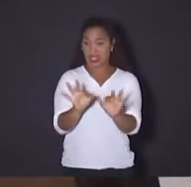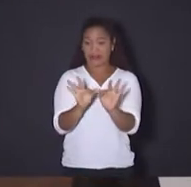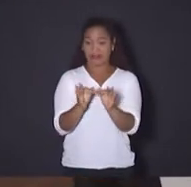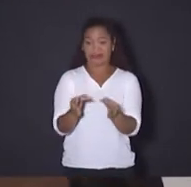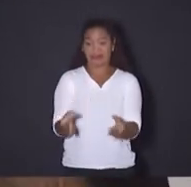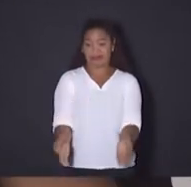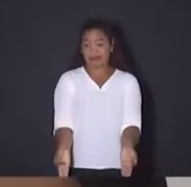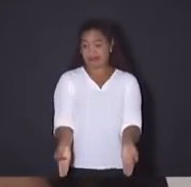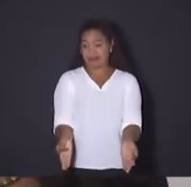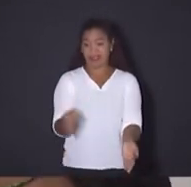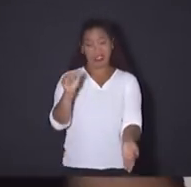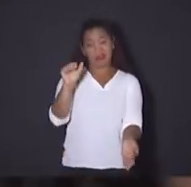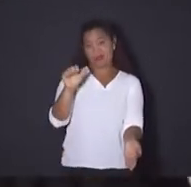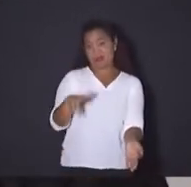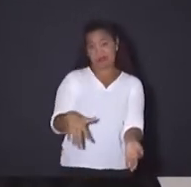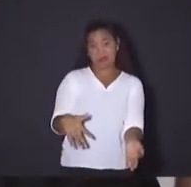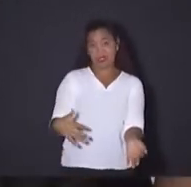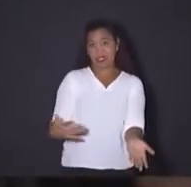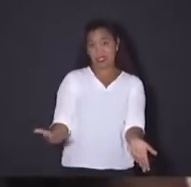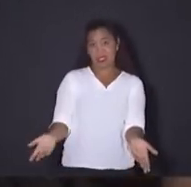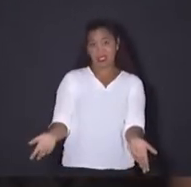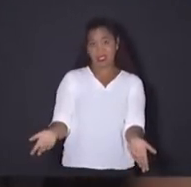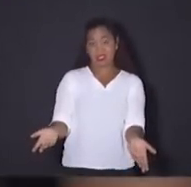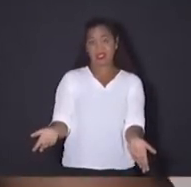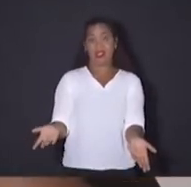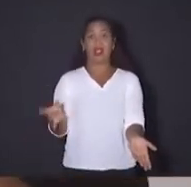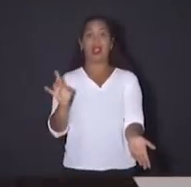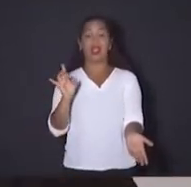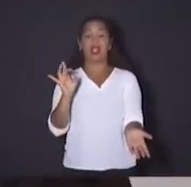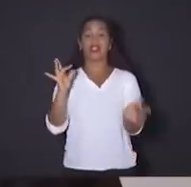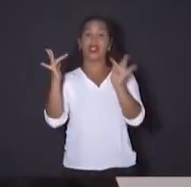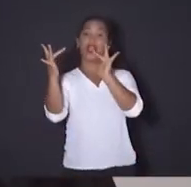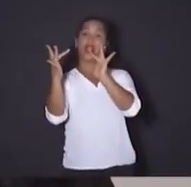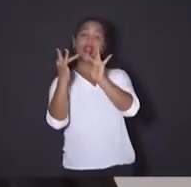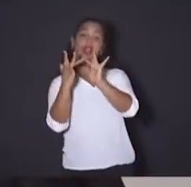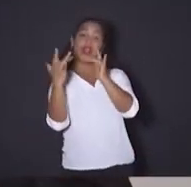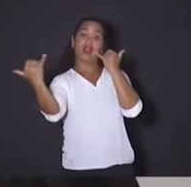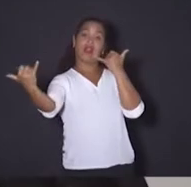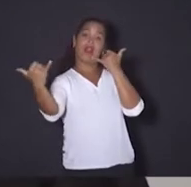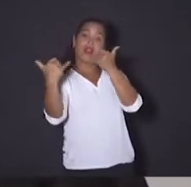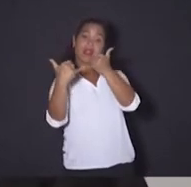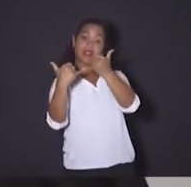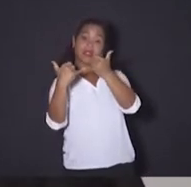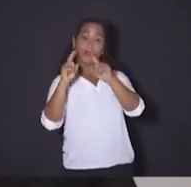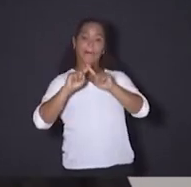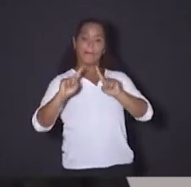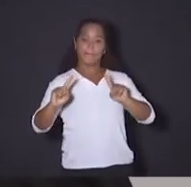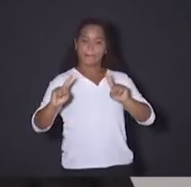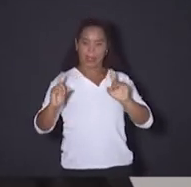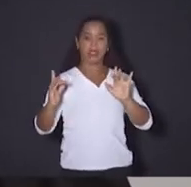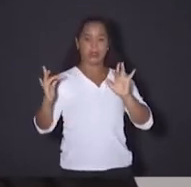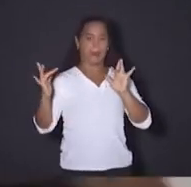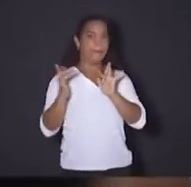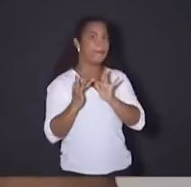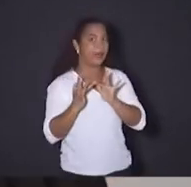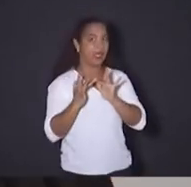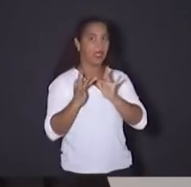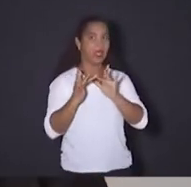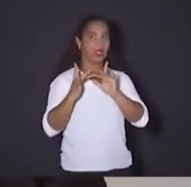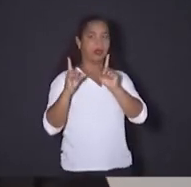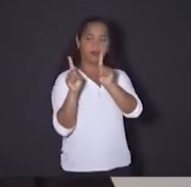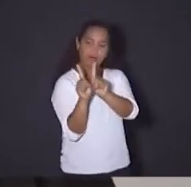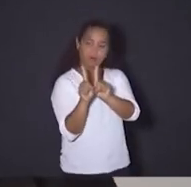sólidas as relações são a ifá elas fazem conexões mas elas não cria um elo é tão fácil de ser derrubado e fácil de